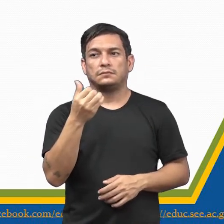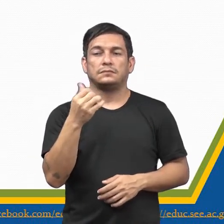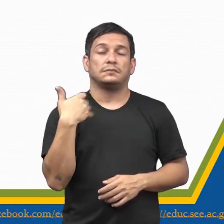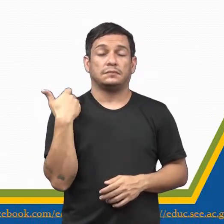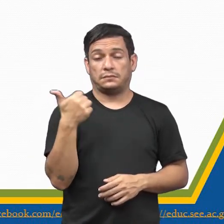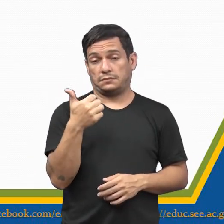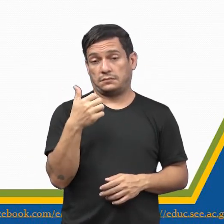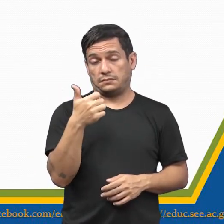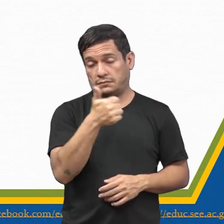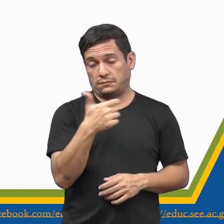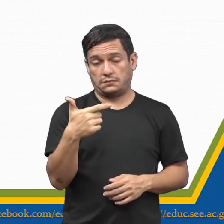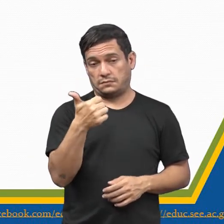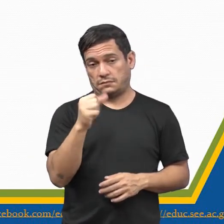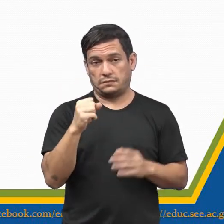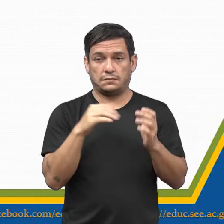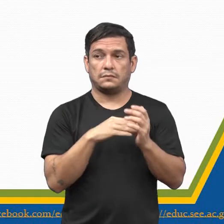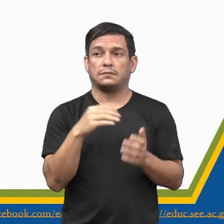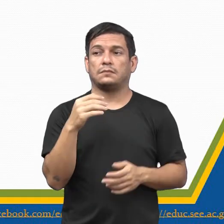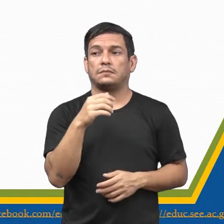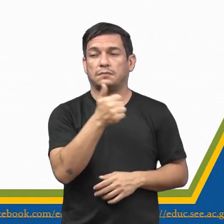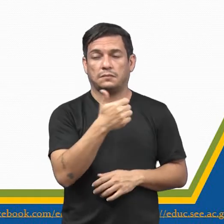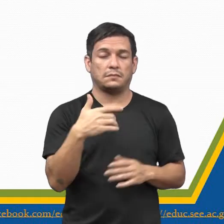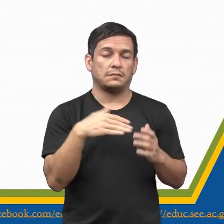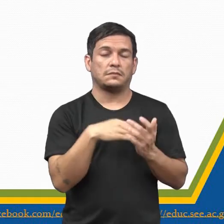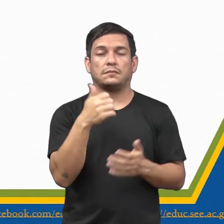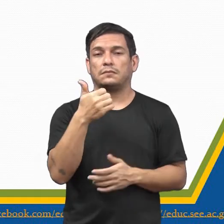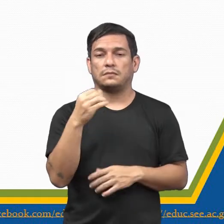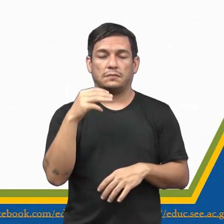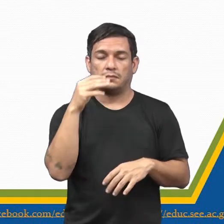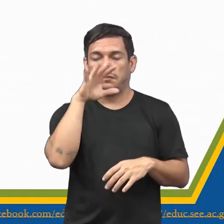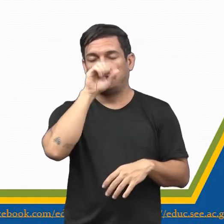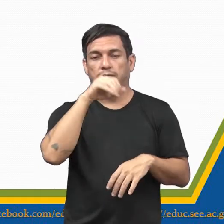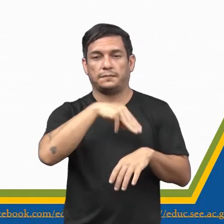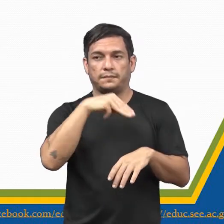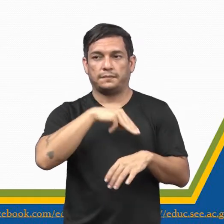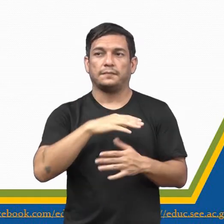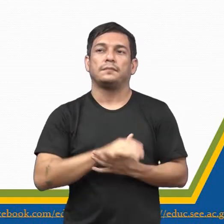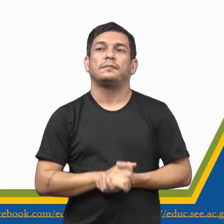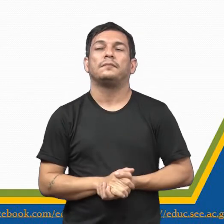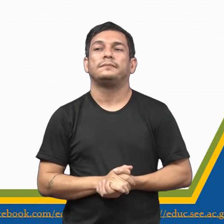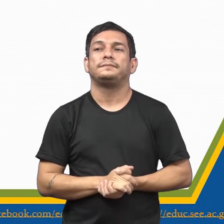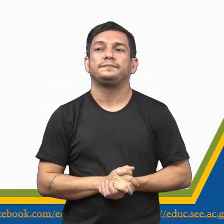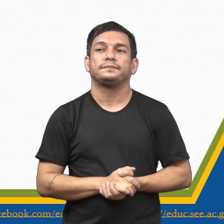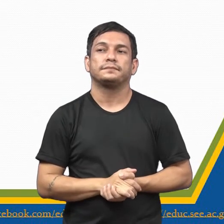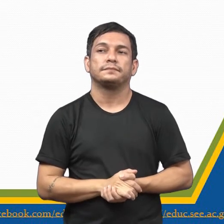anos, de 12 a 16 movimentos respiratórios por minuto.